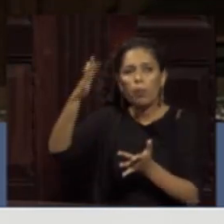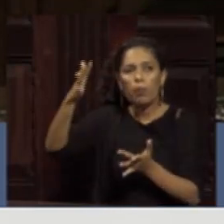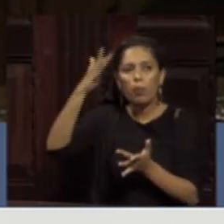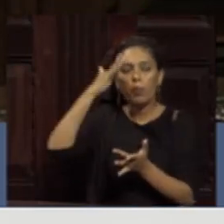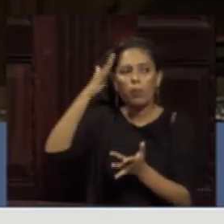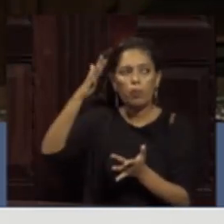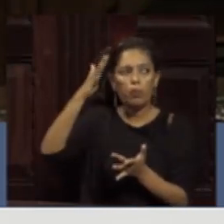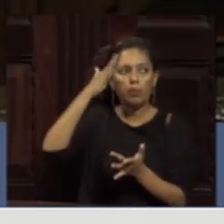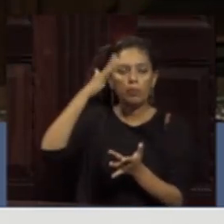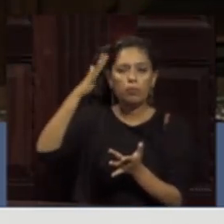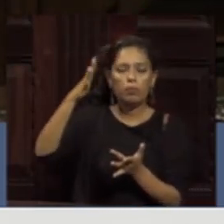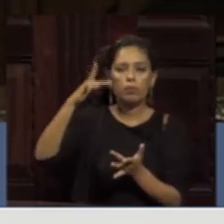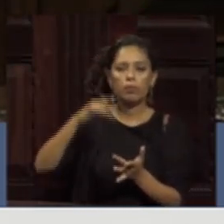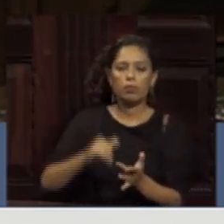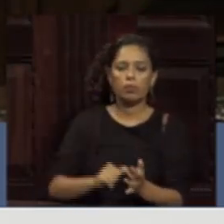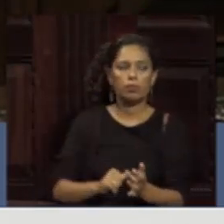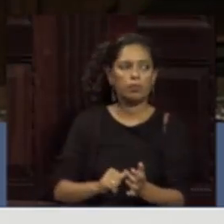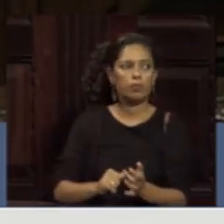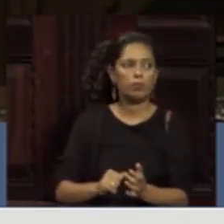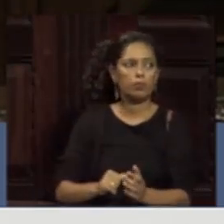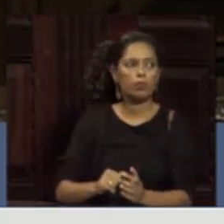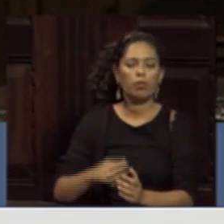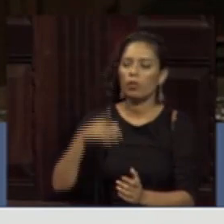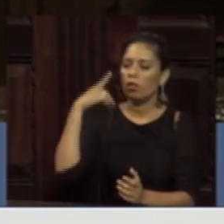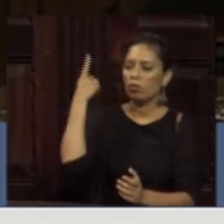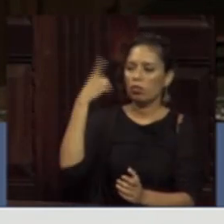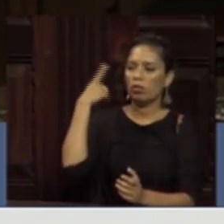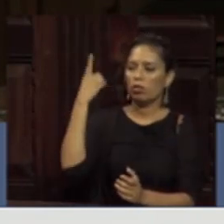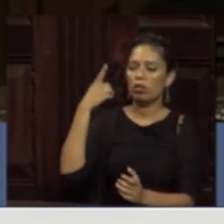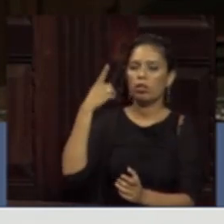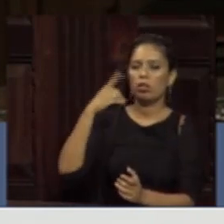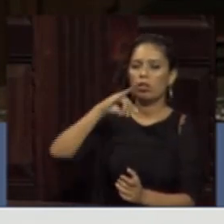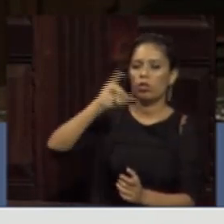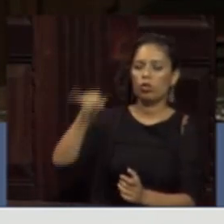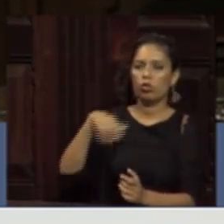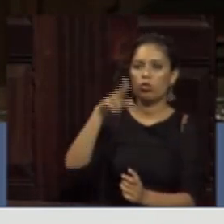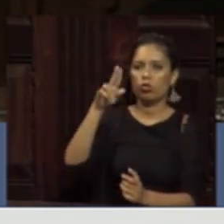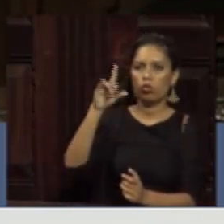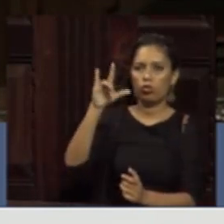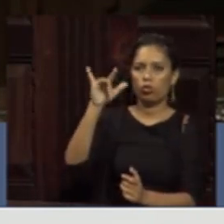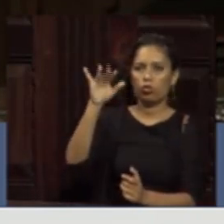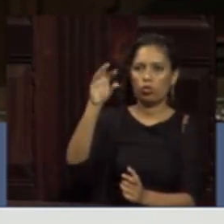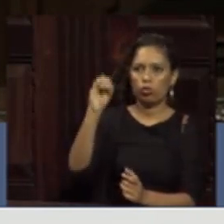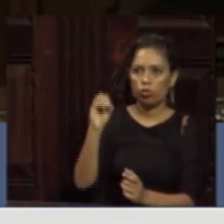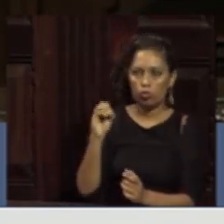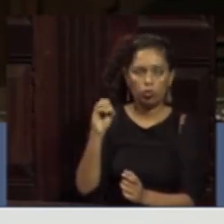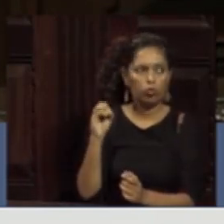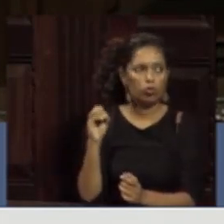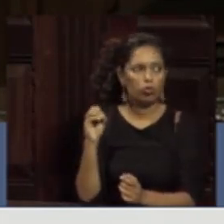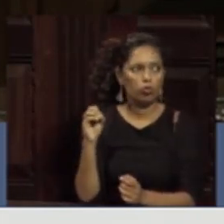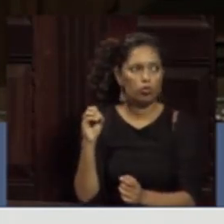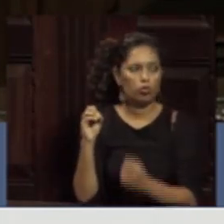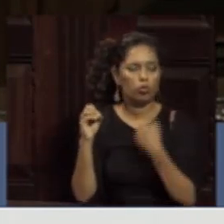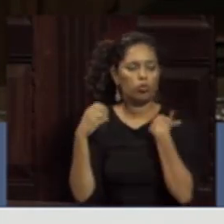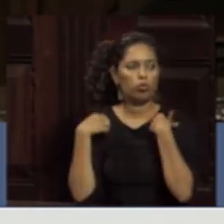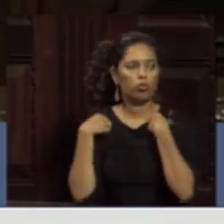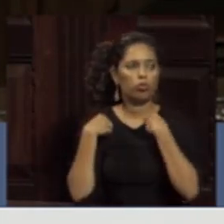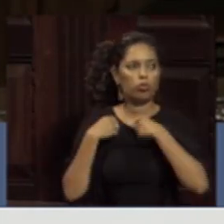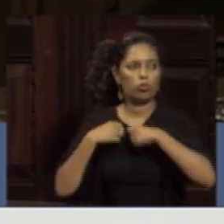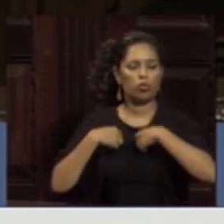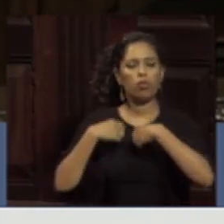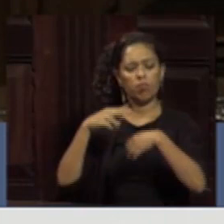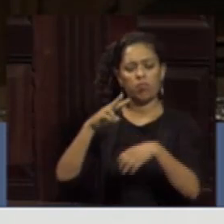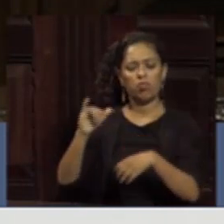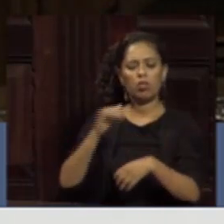senhores parlamentares. E o deputado Giulianelli há de gostar